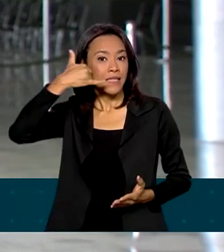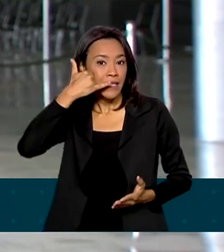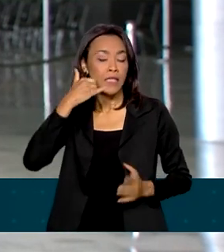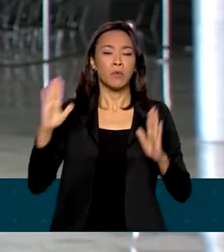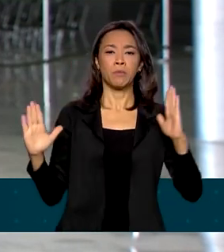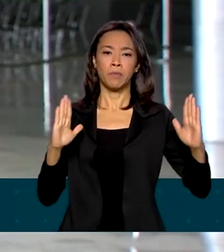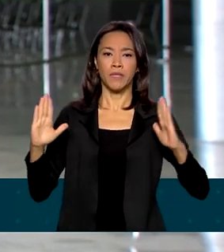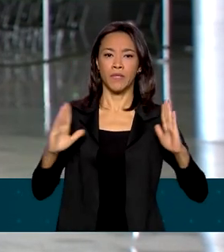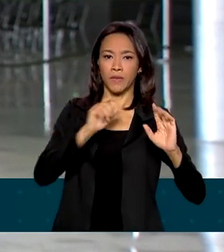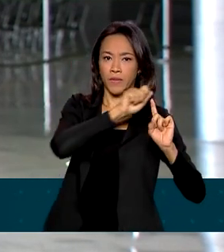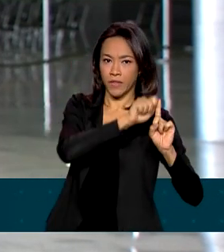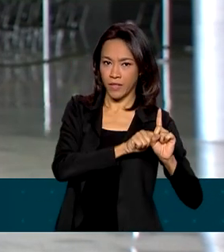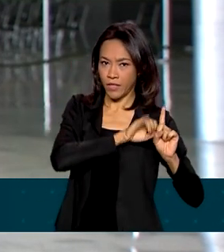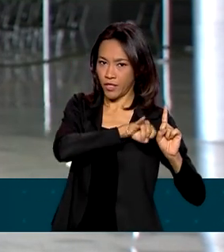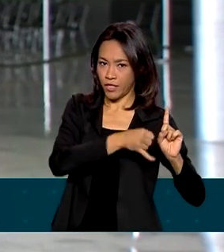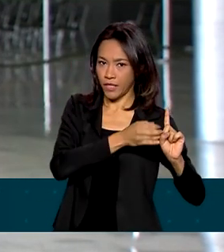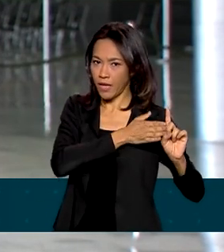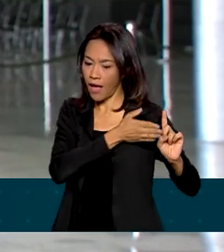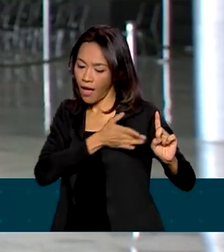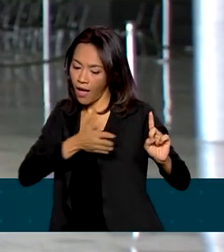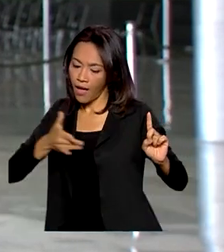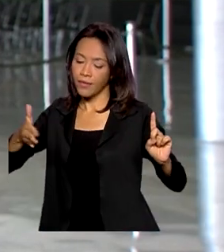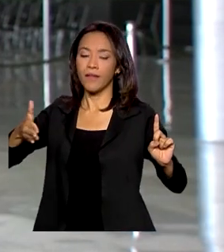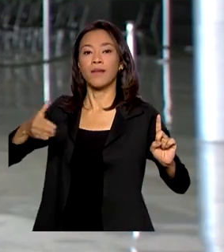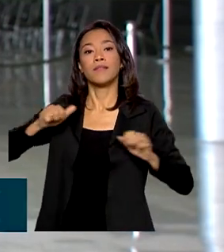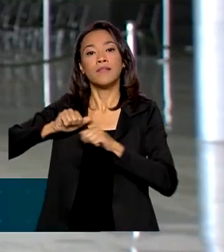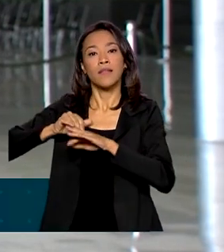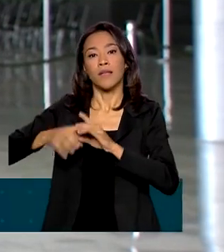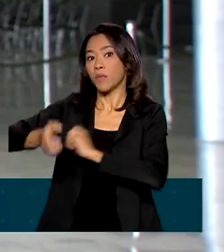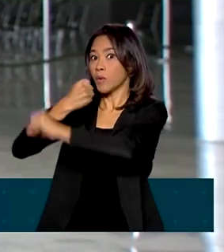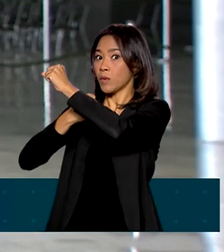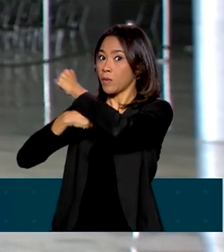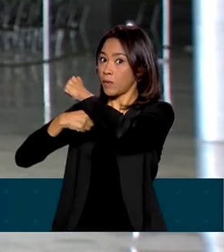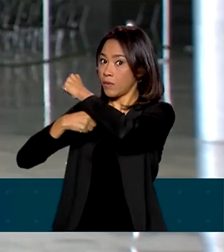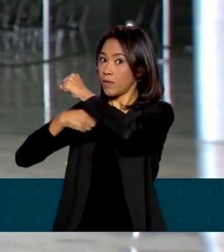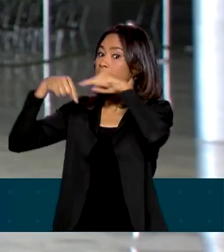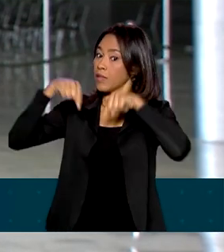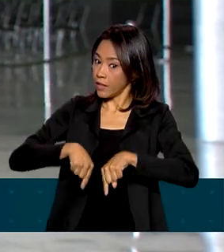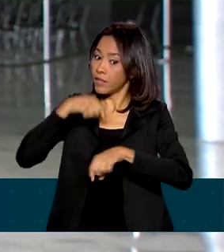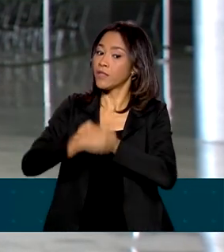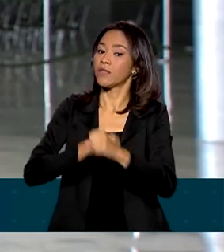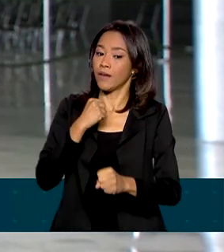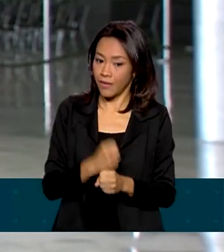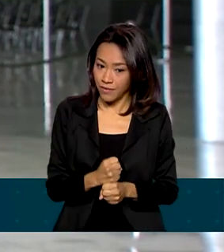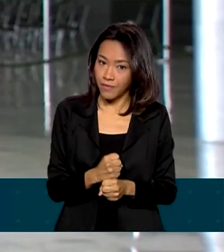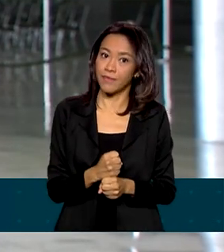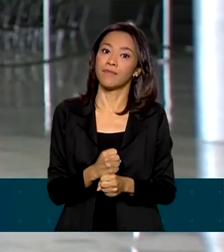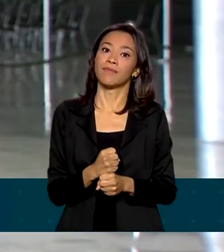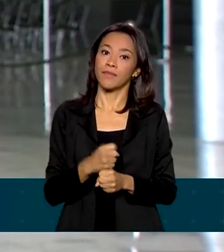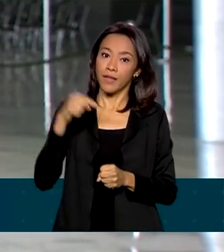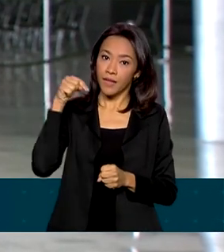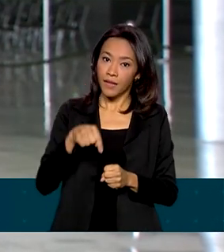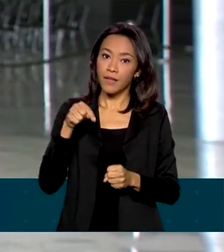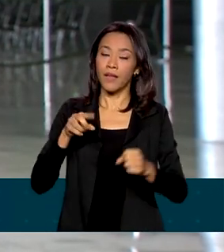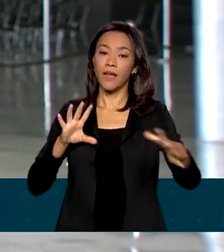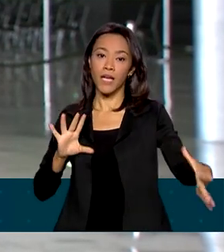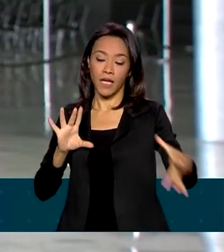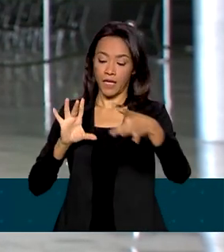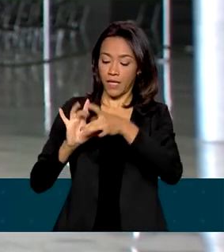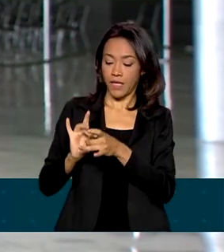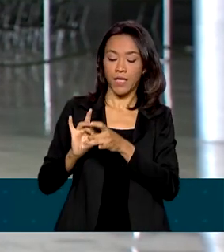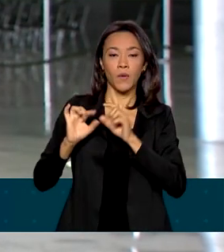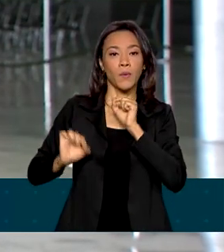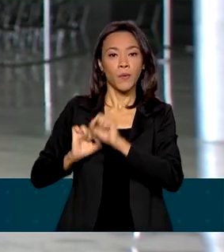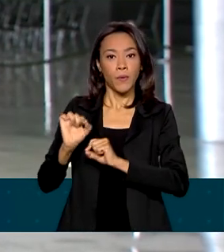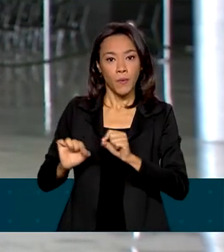a setembro do ano passado deste ano. Aliás, órgão ouvidoria que é ligada ao Ministério da